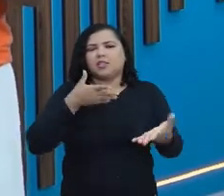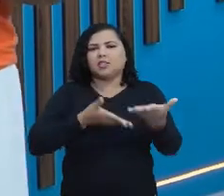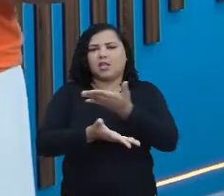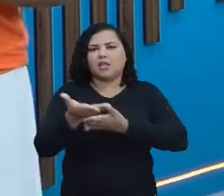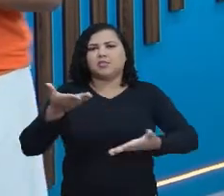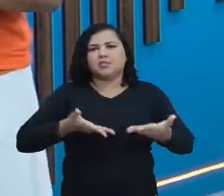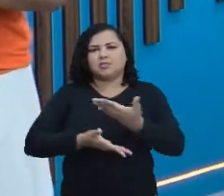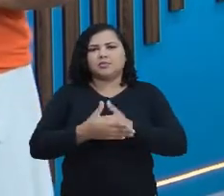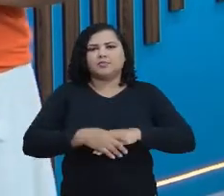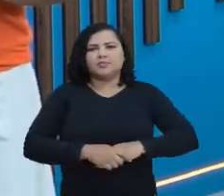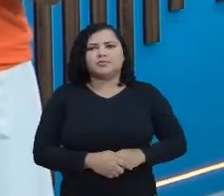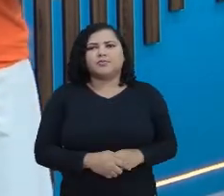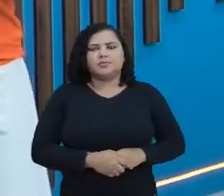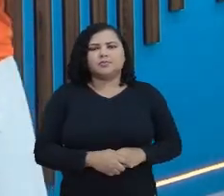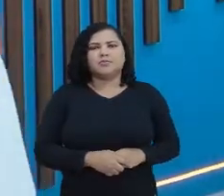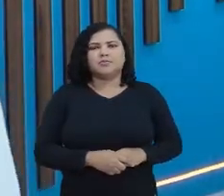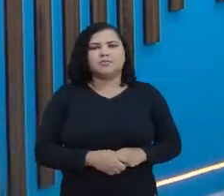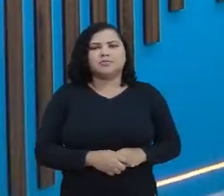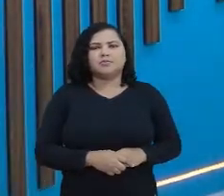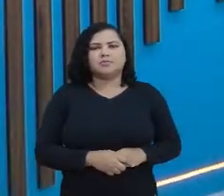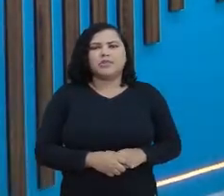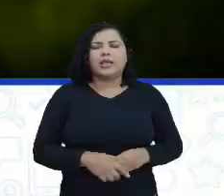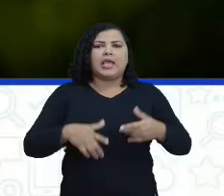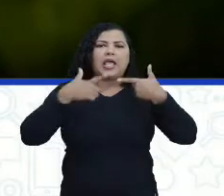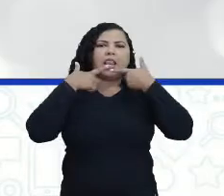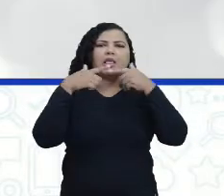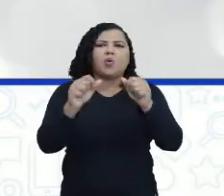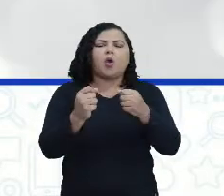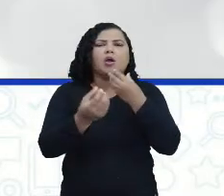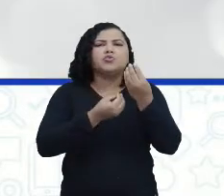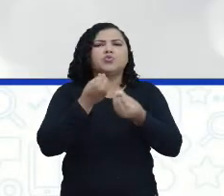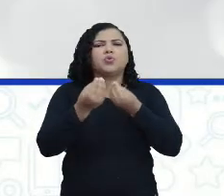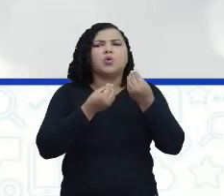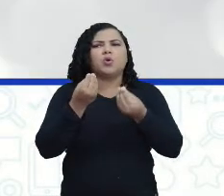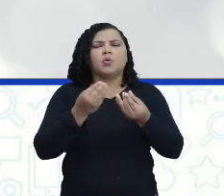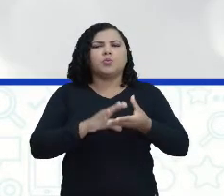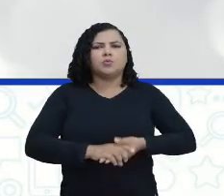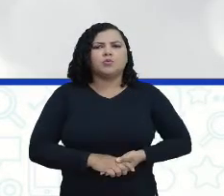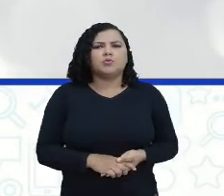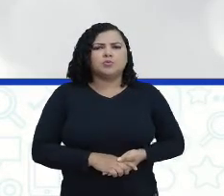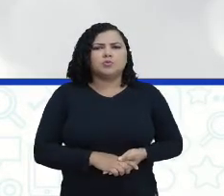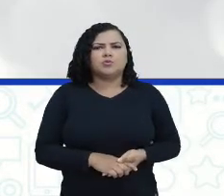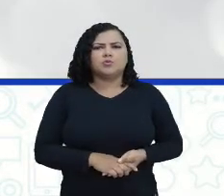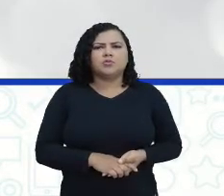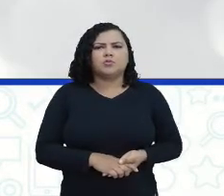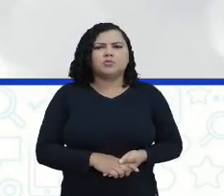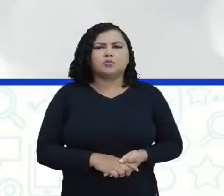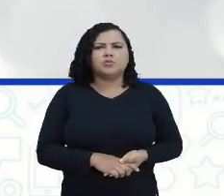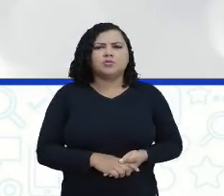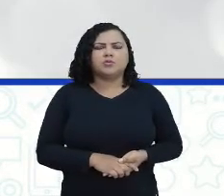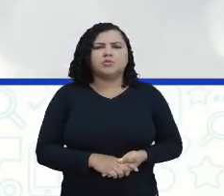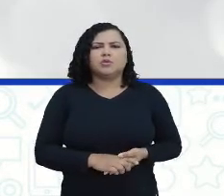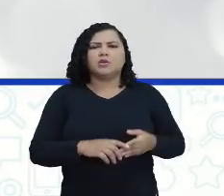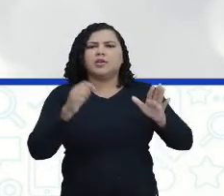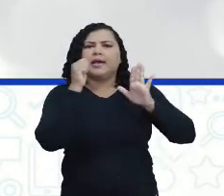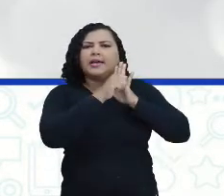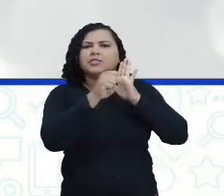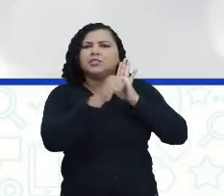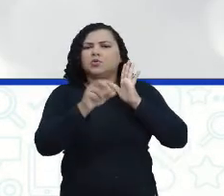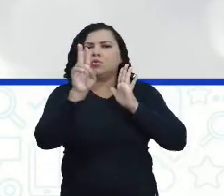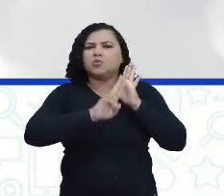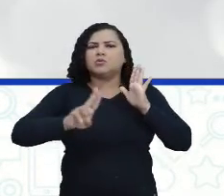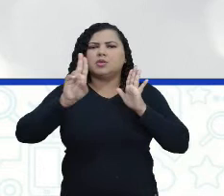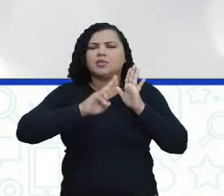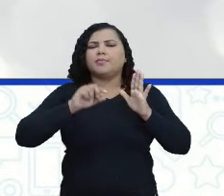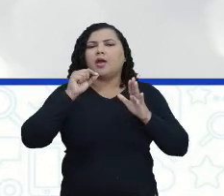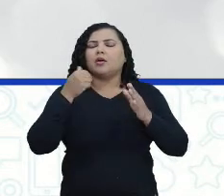interação. E a linguagem? Como é que fica a linguagem aqui, né? A escrita utilizada para comunicar-se no